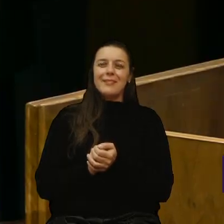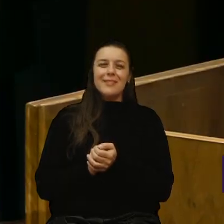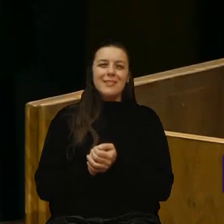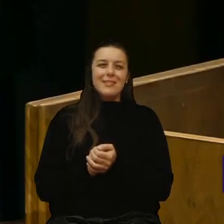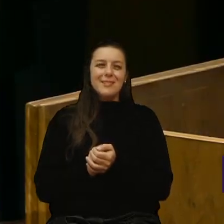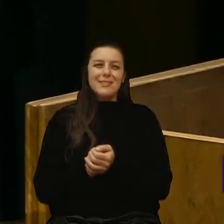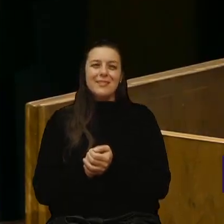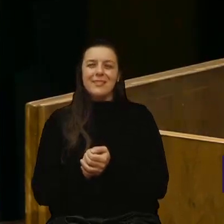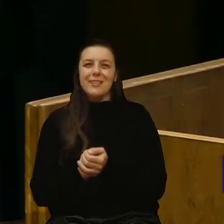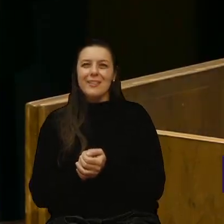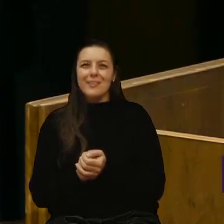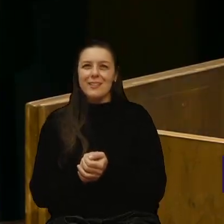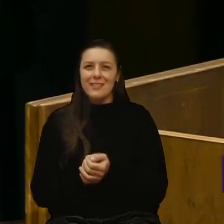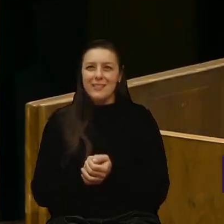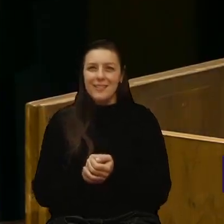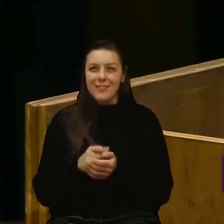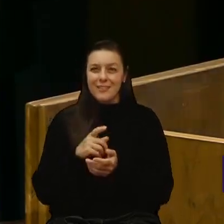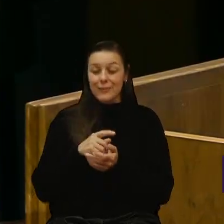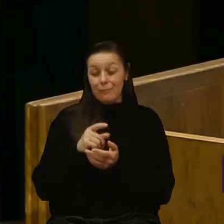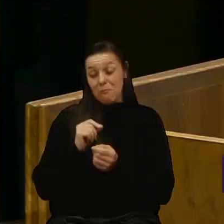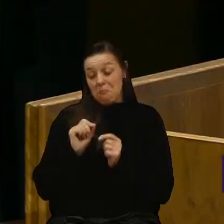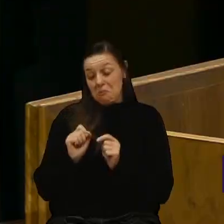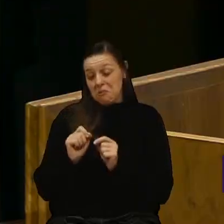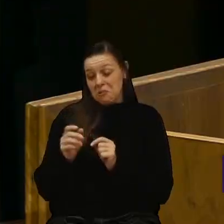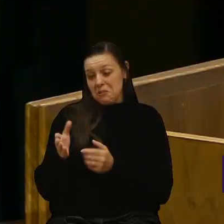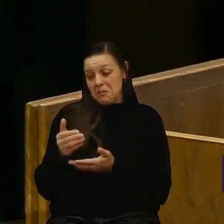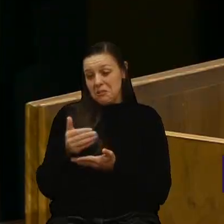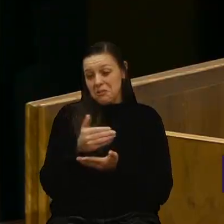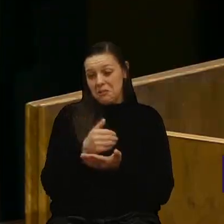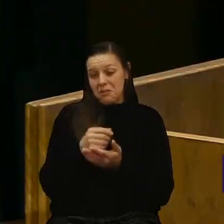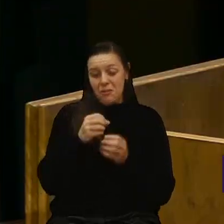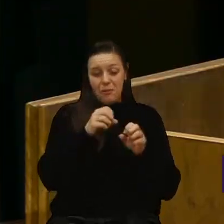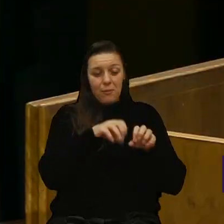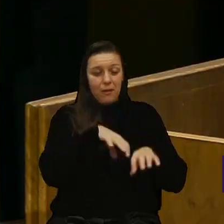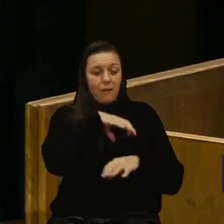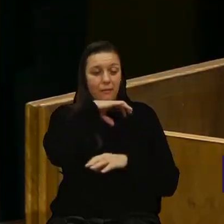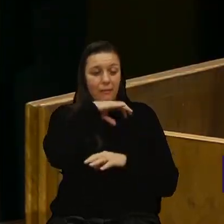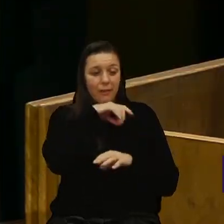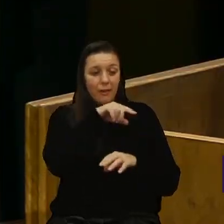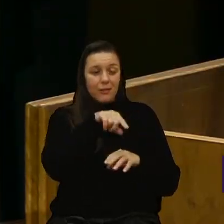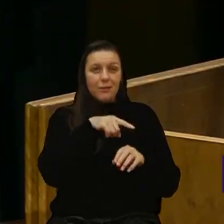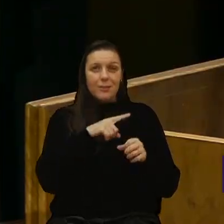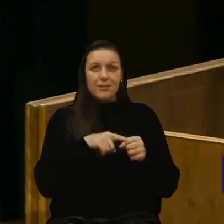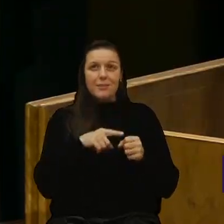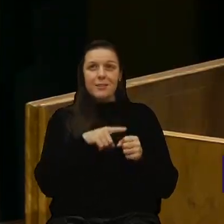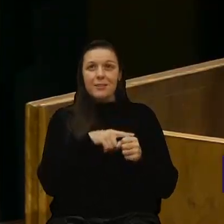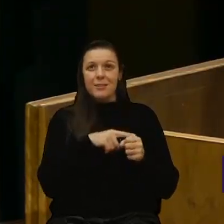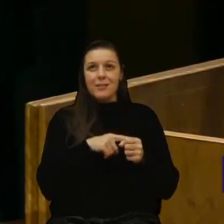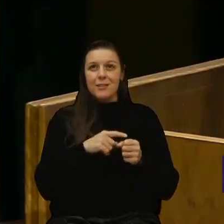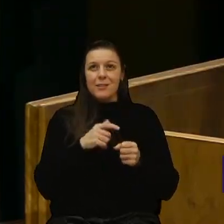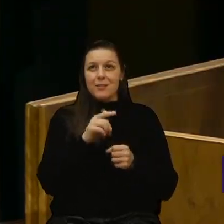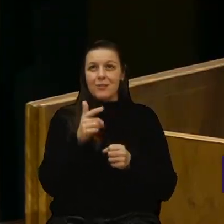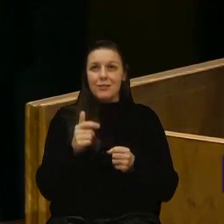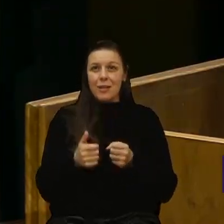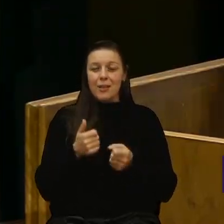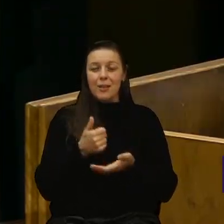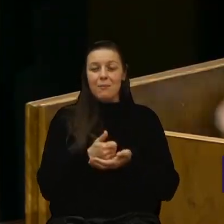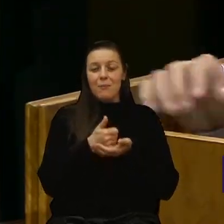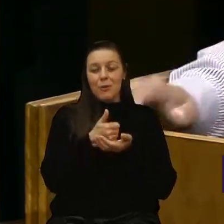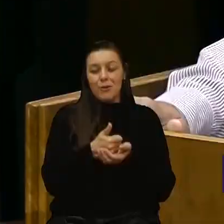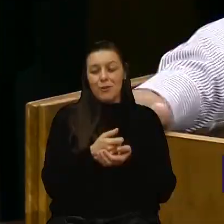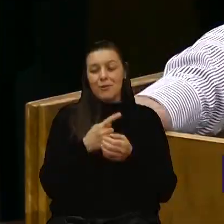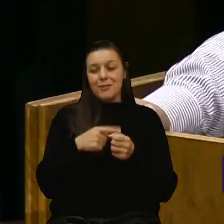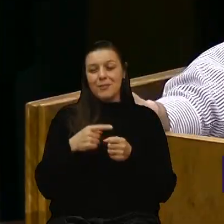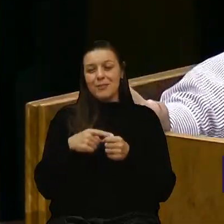material, que pode ser seletivo, não vai para o aterro da nossa cidade, graças a esses catadores sem apoio da sociedade,